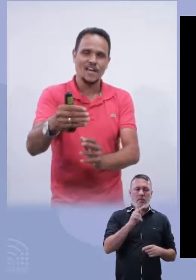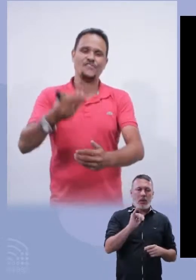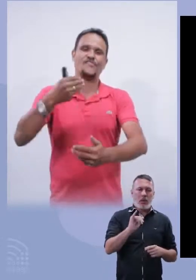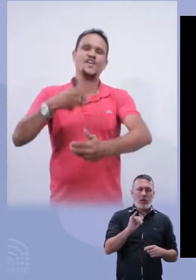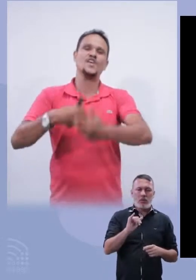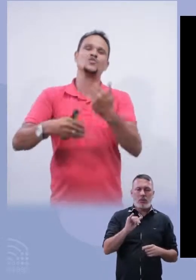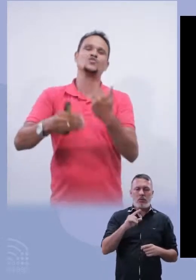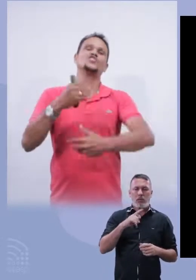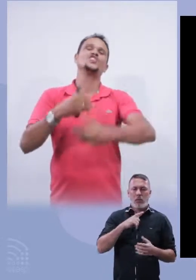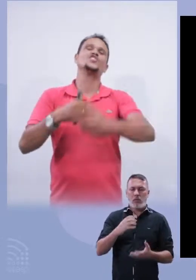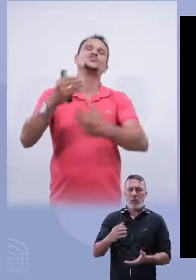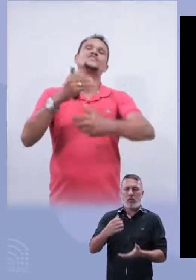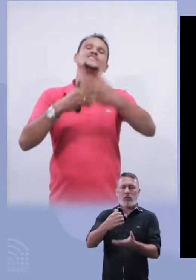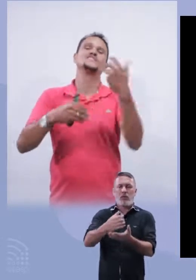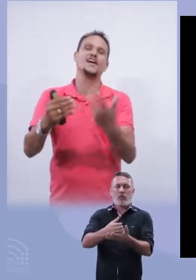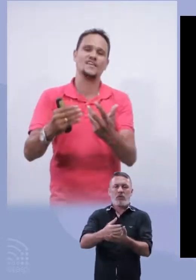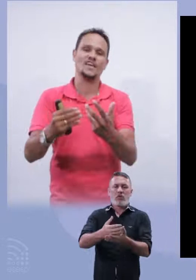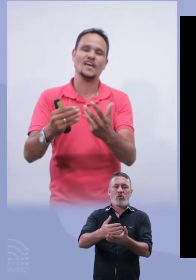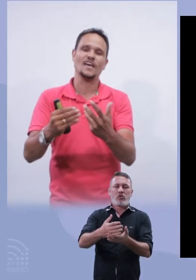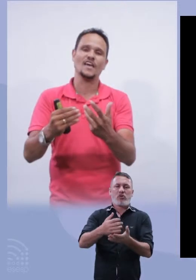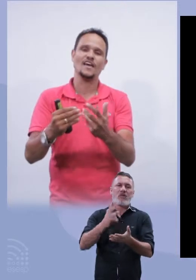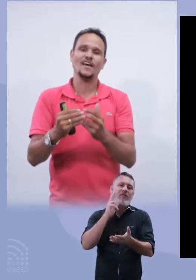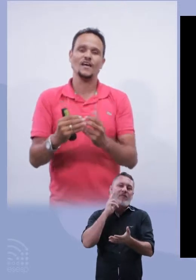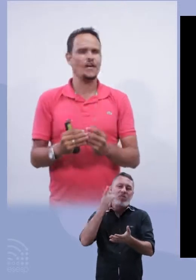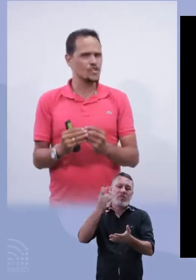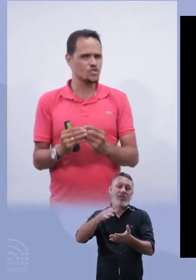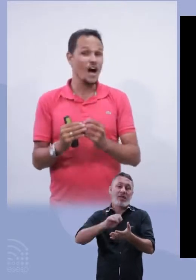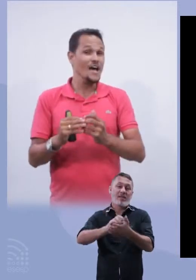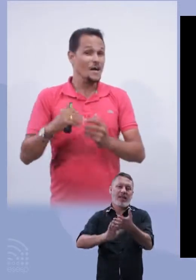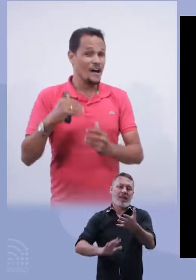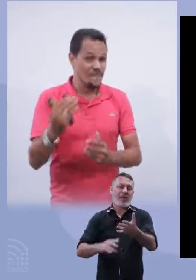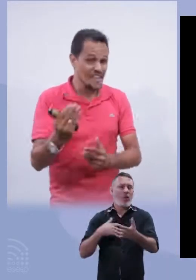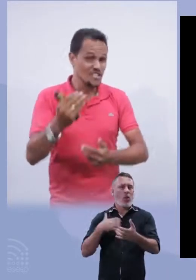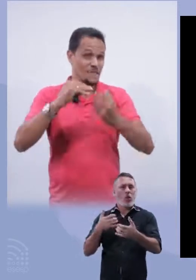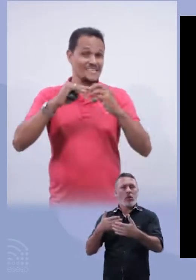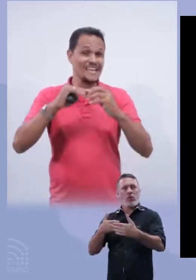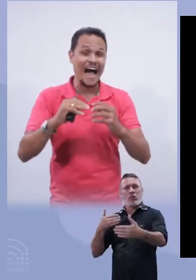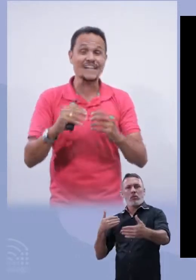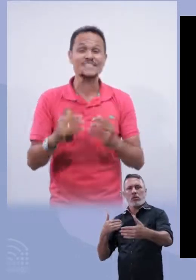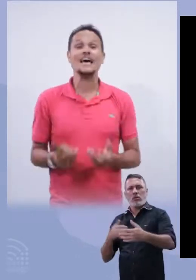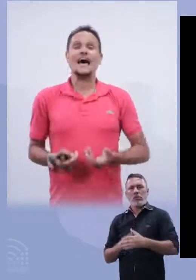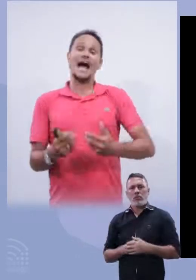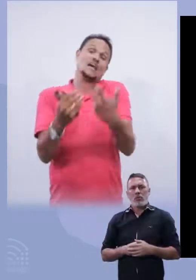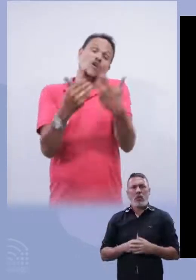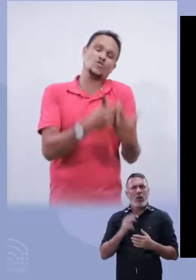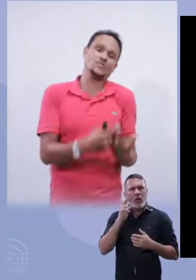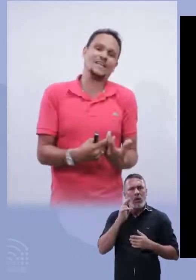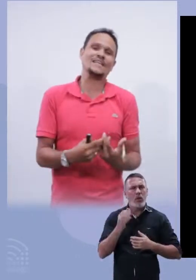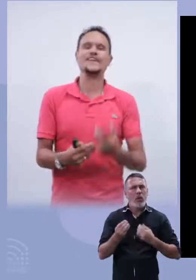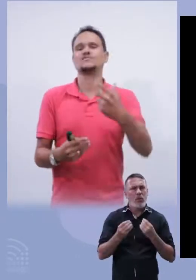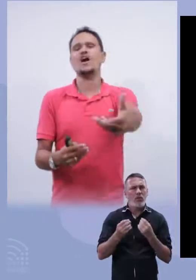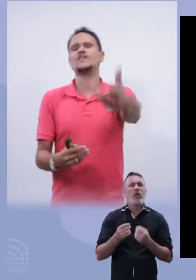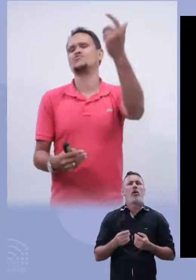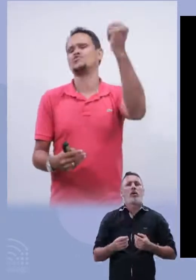cálice de vinho tinto de sangue. Olha só, afasta de mim esse cálice. Aí alguns militares, nossa, os